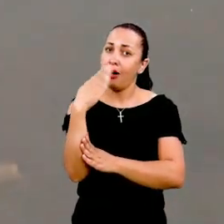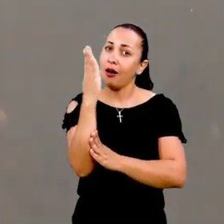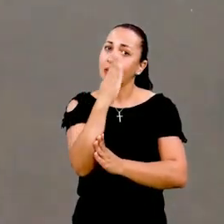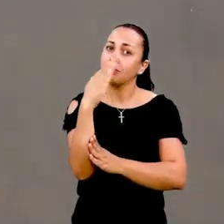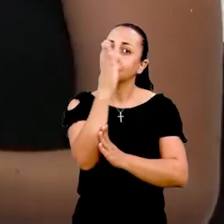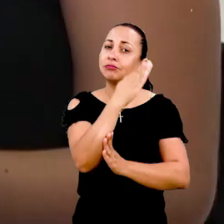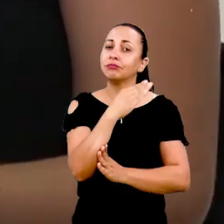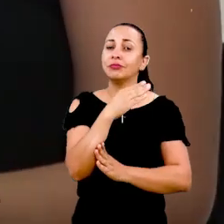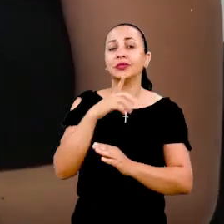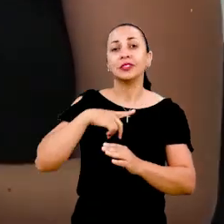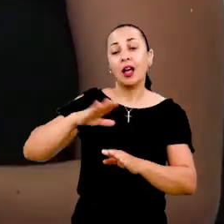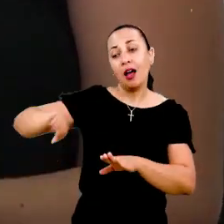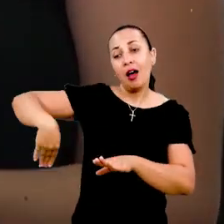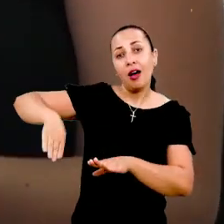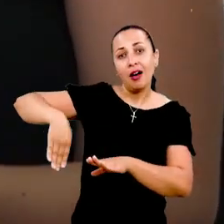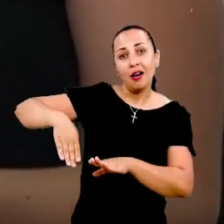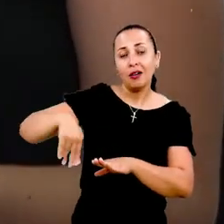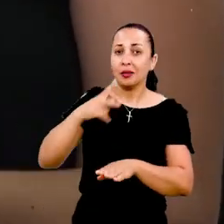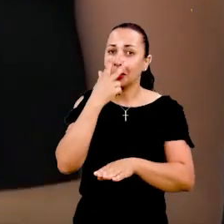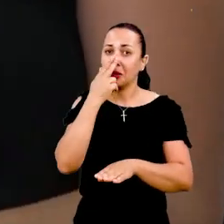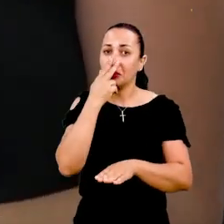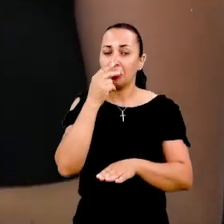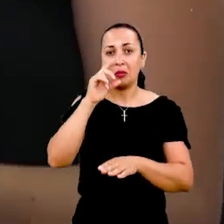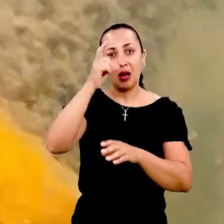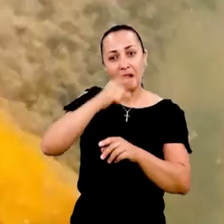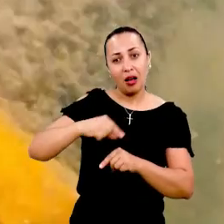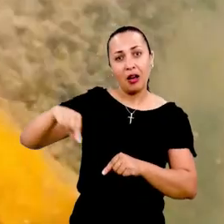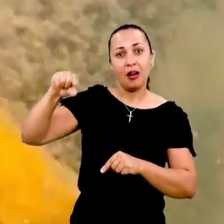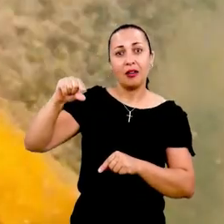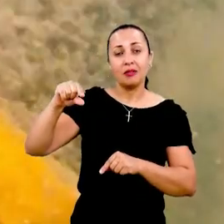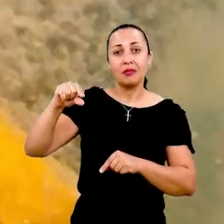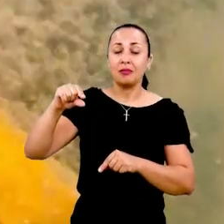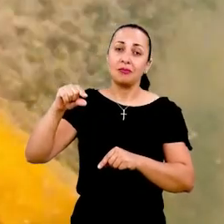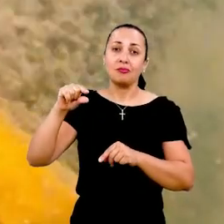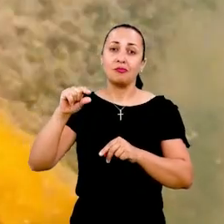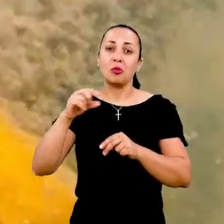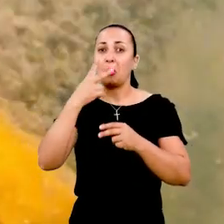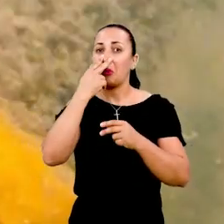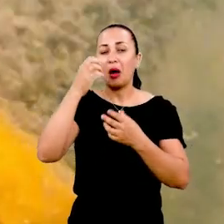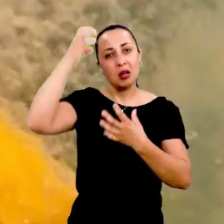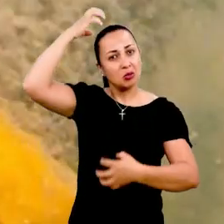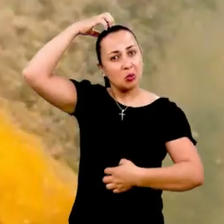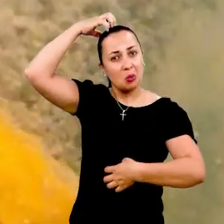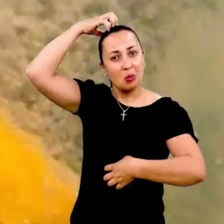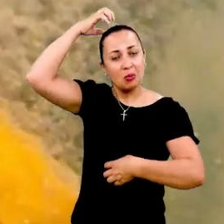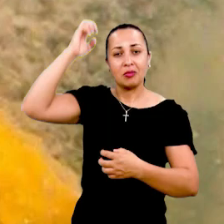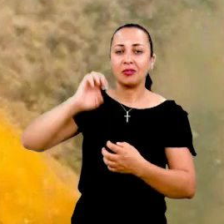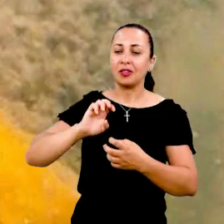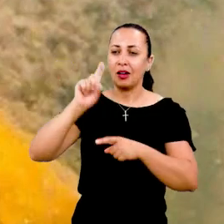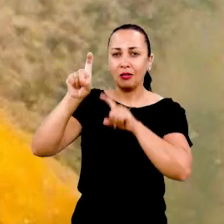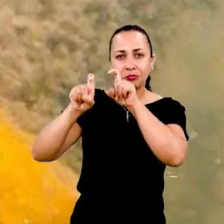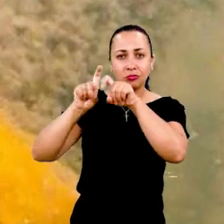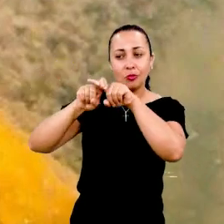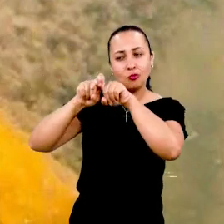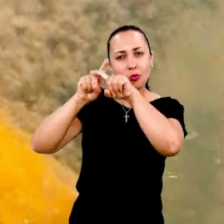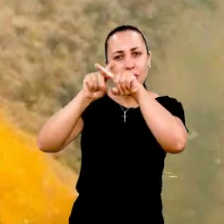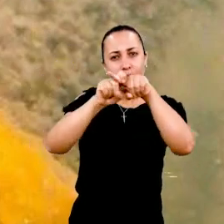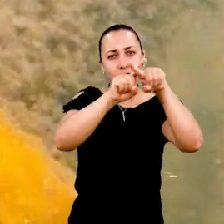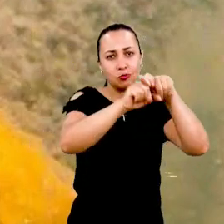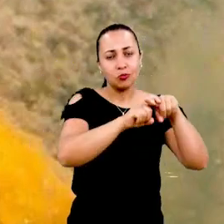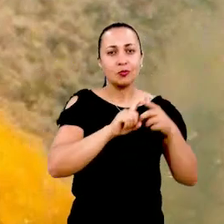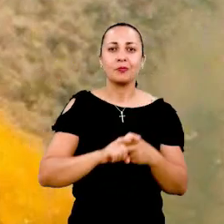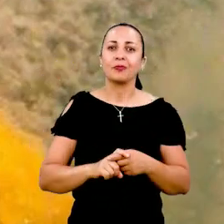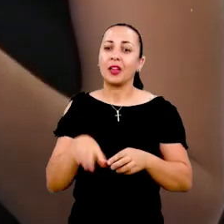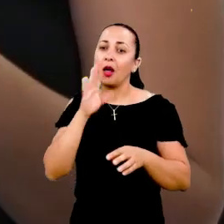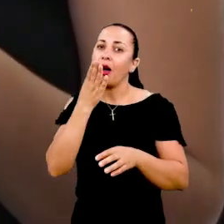vertical. Eles têm uma cauda que parece com a cauda de um macaco, que eles usam para se segurar em várias estruturas no ambiente. Eles